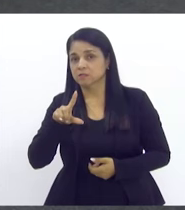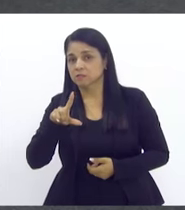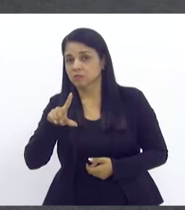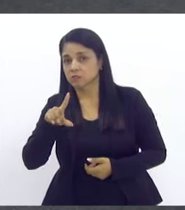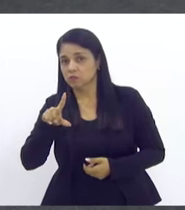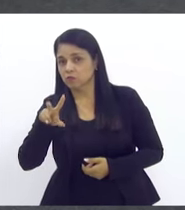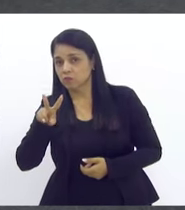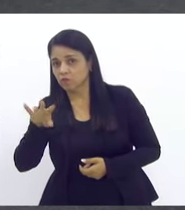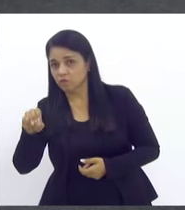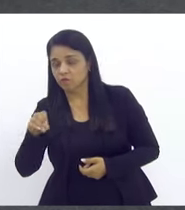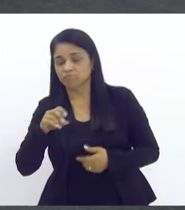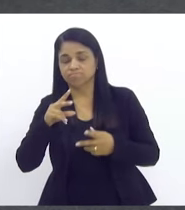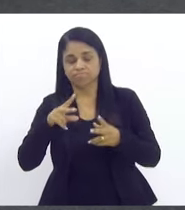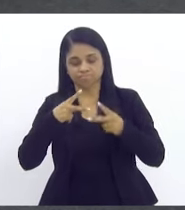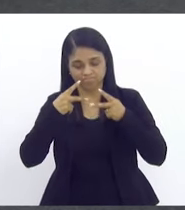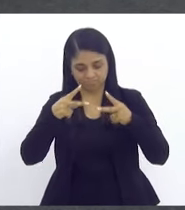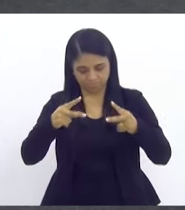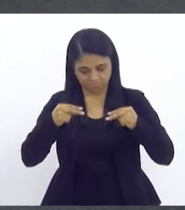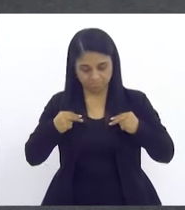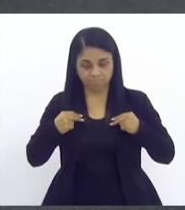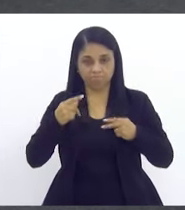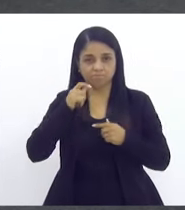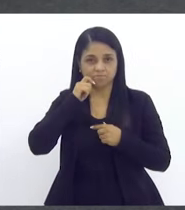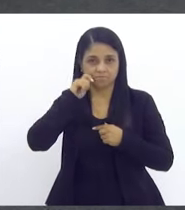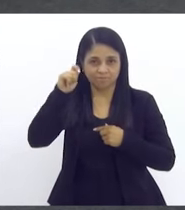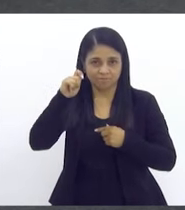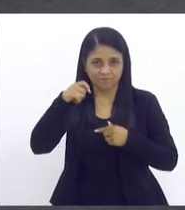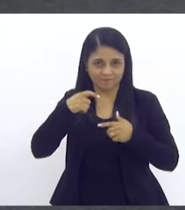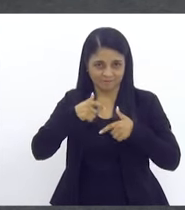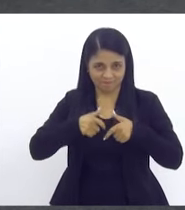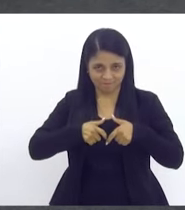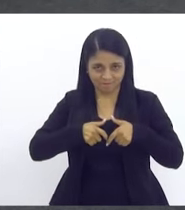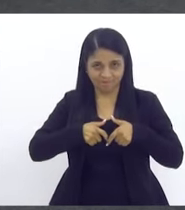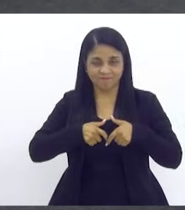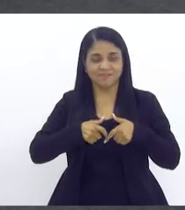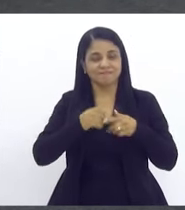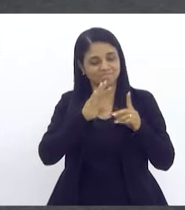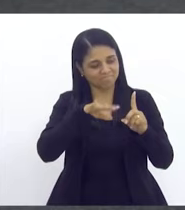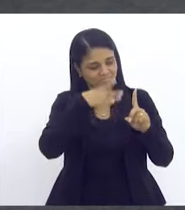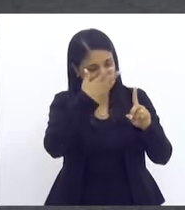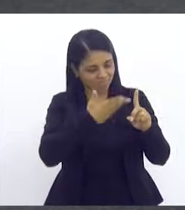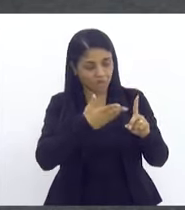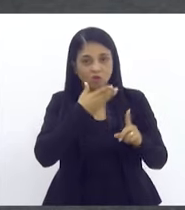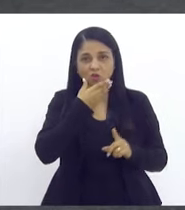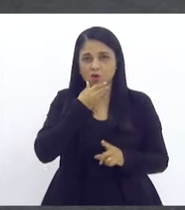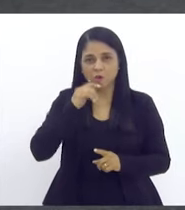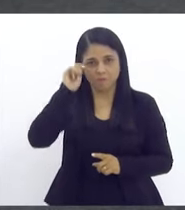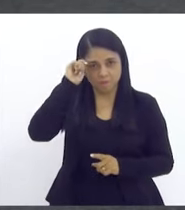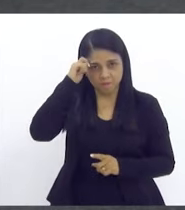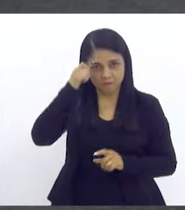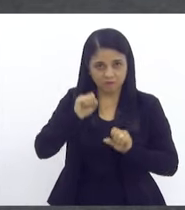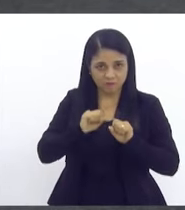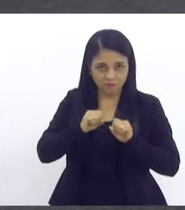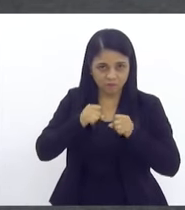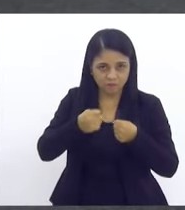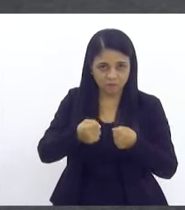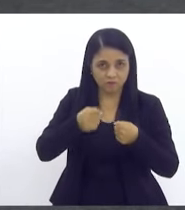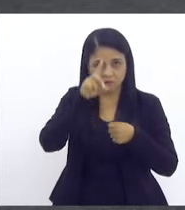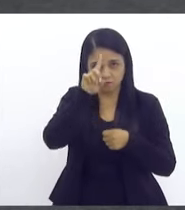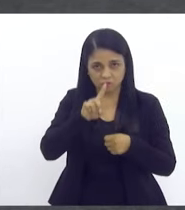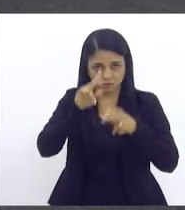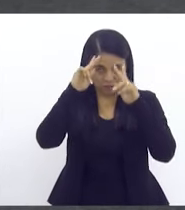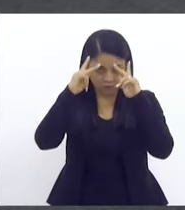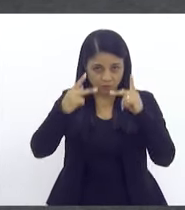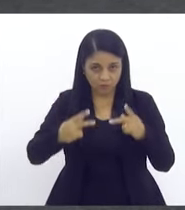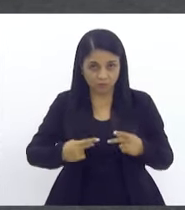da casa e nós entregaremos essa homenagem com gosto. Um homem preto defensor dos direitos humanos.